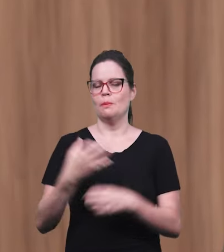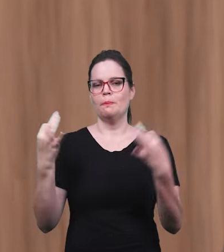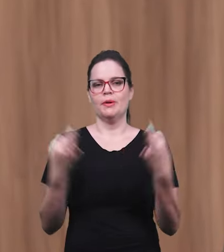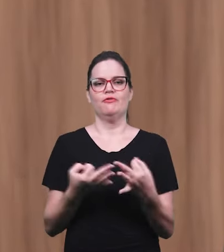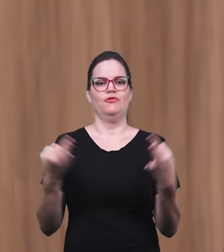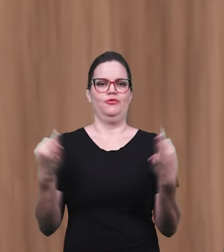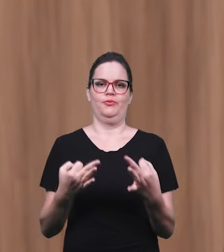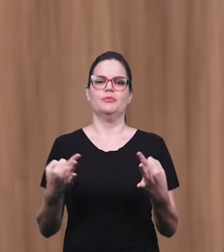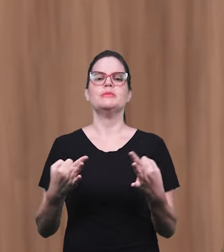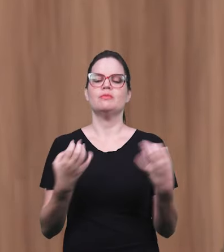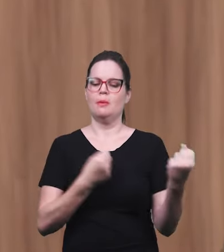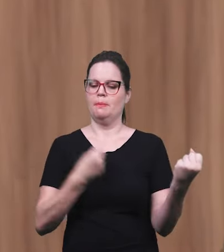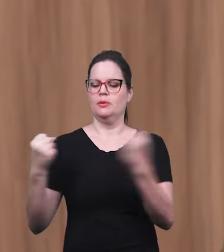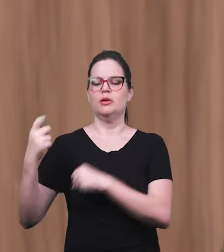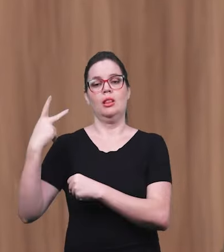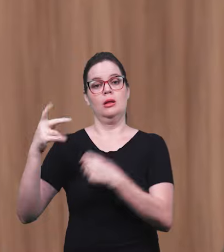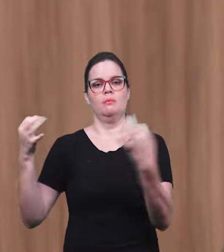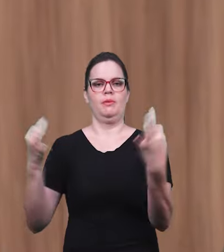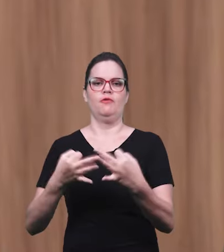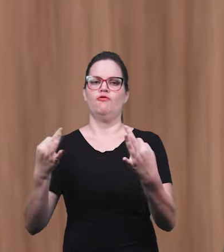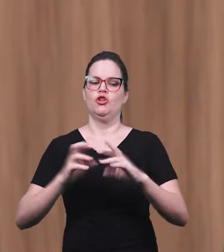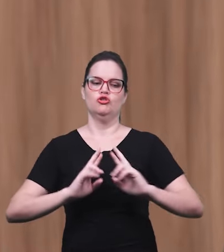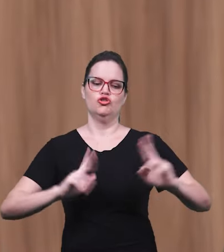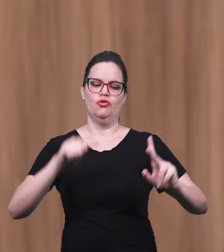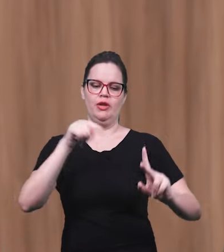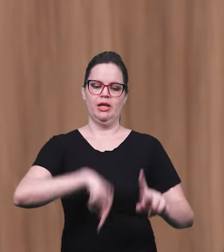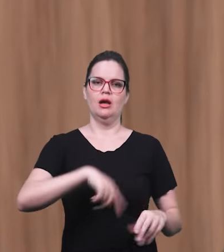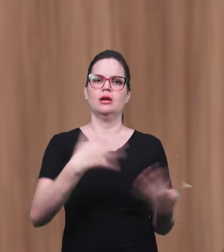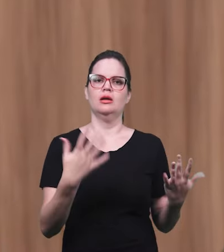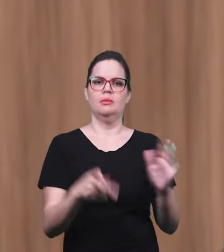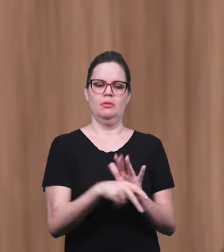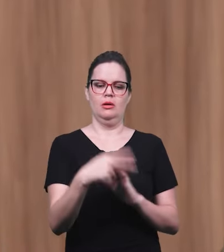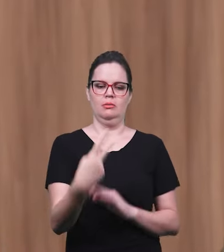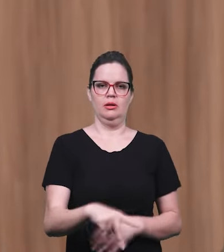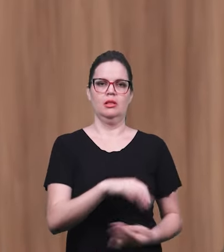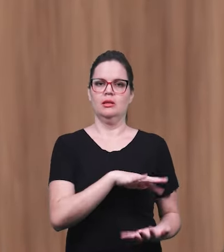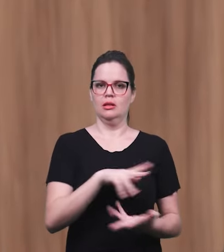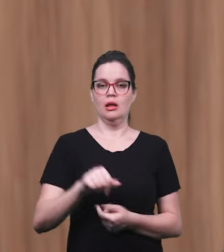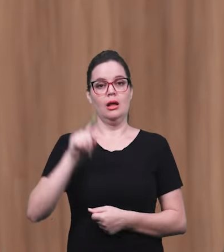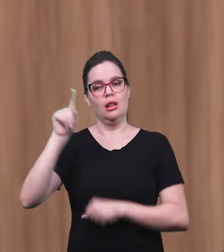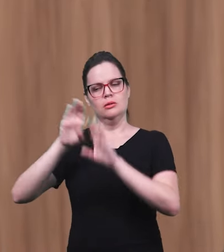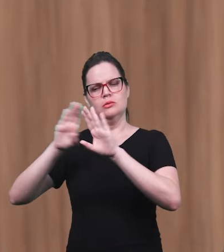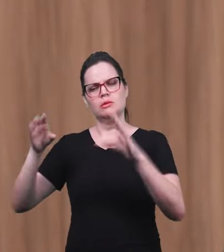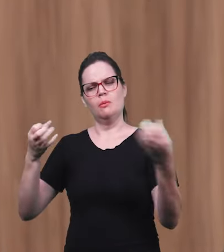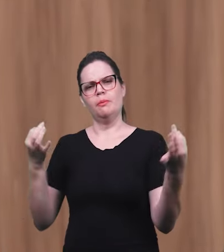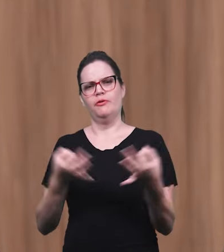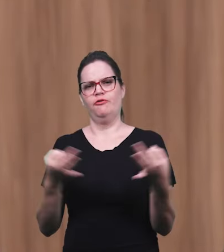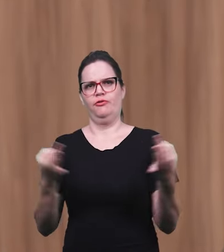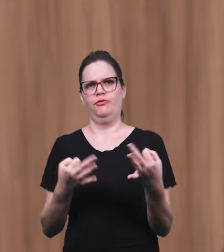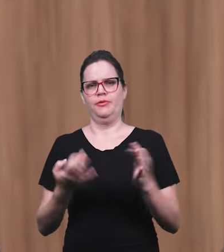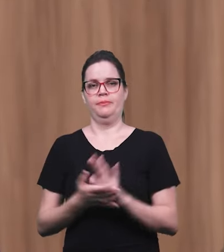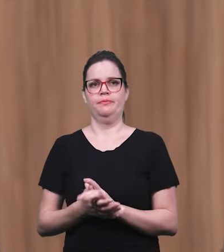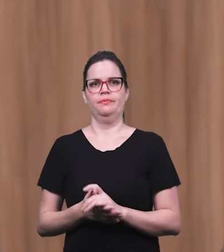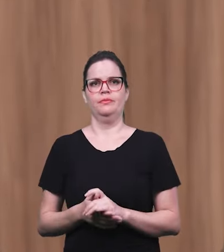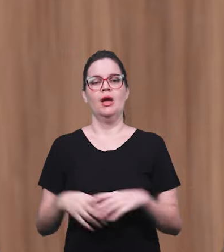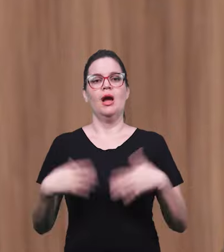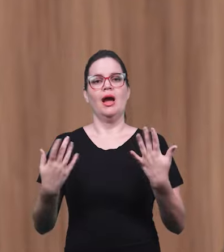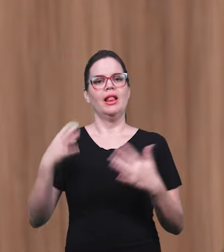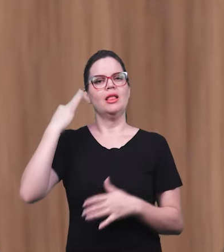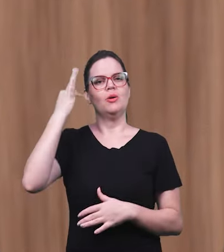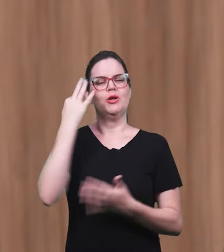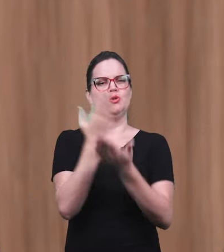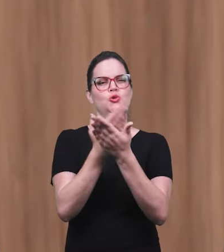as nossas vidas. E as teorias dizem que se tudo correr, a